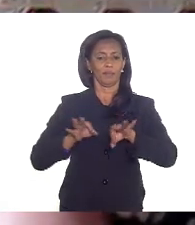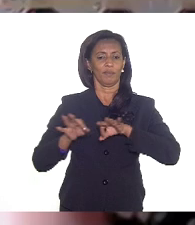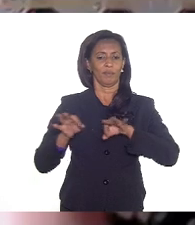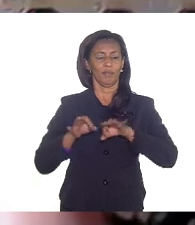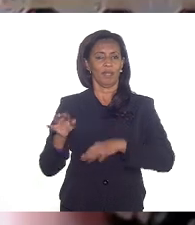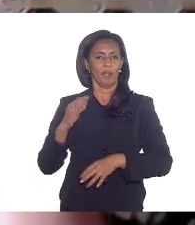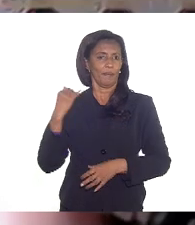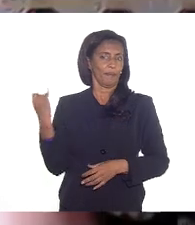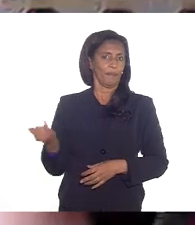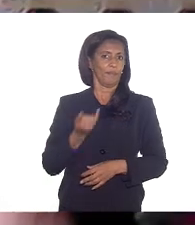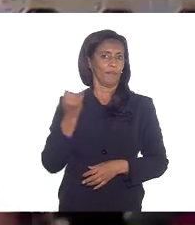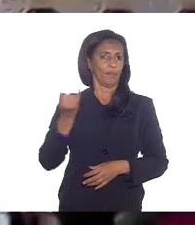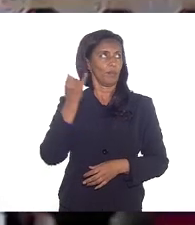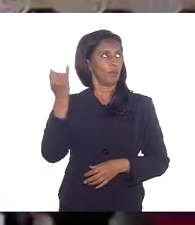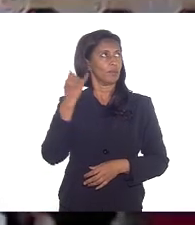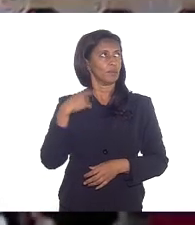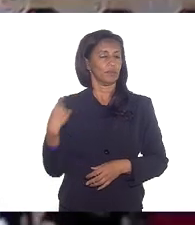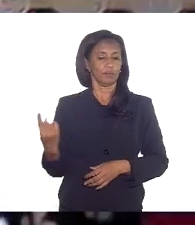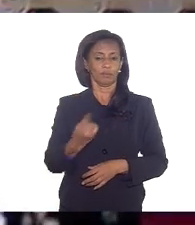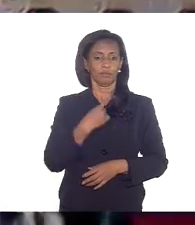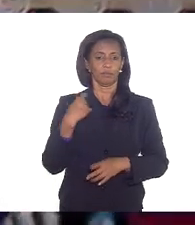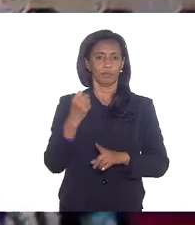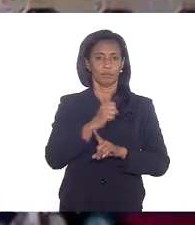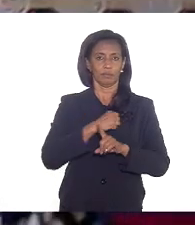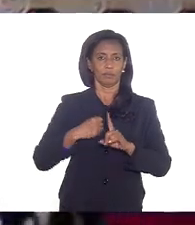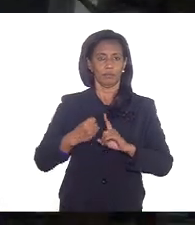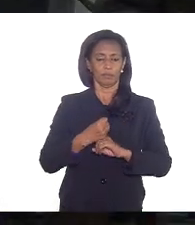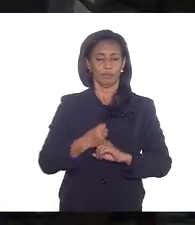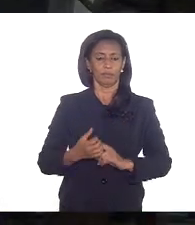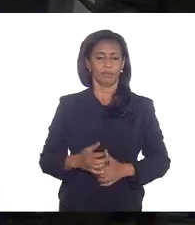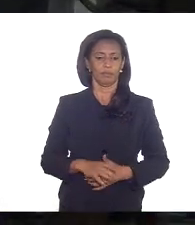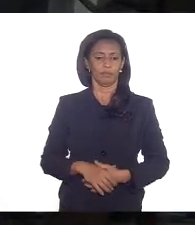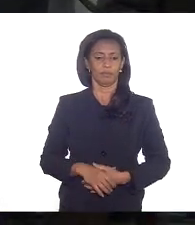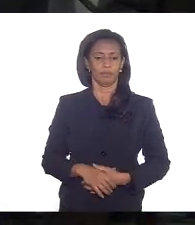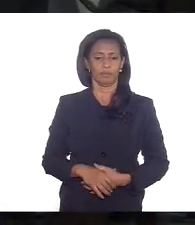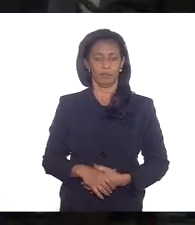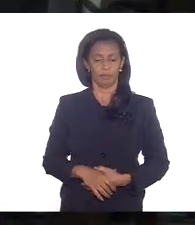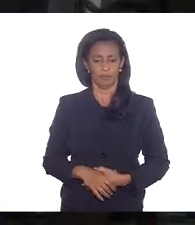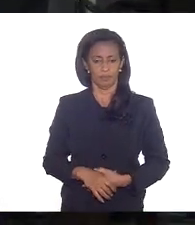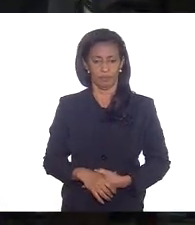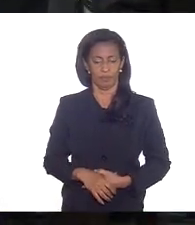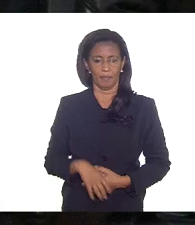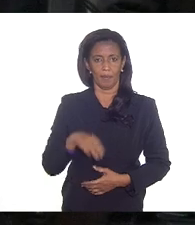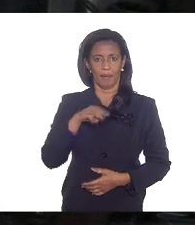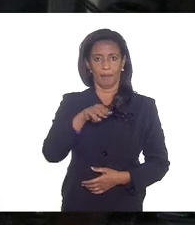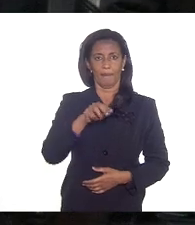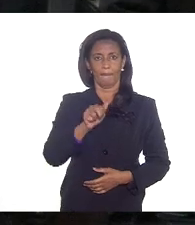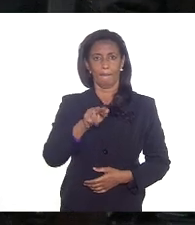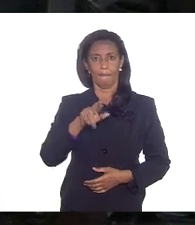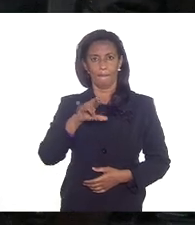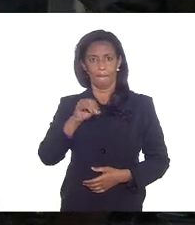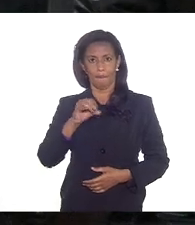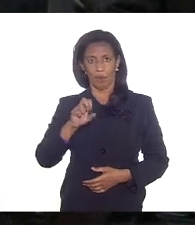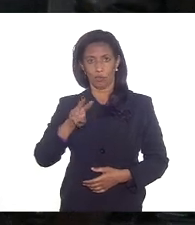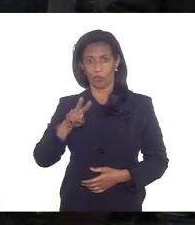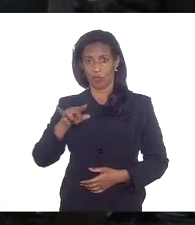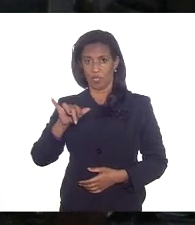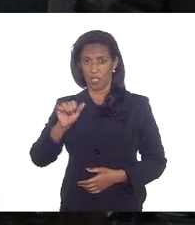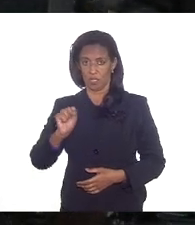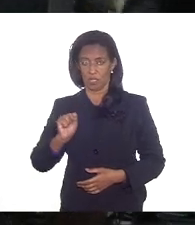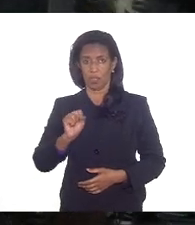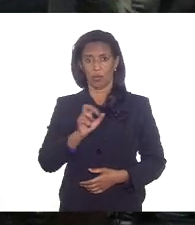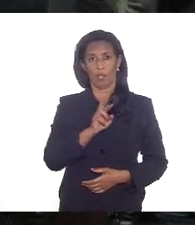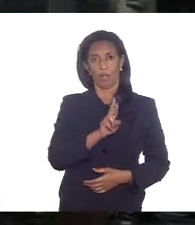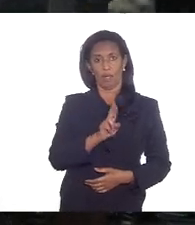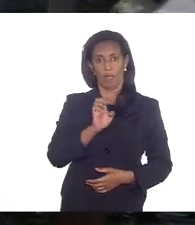fundamental importante para nossa sociedade o Deputado Marcus Vinicius Deputado Marcos Vinícius Pietá do deputado